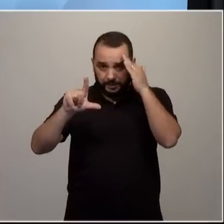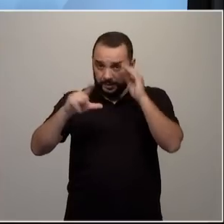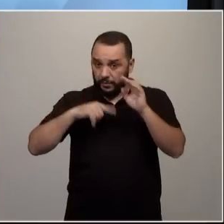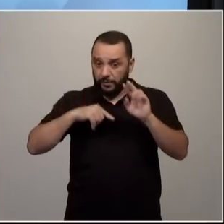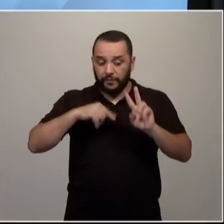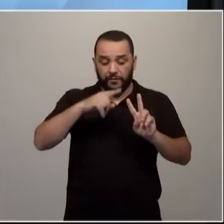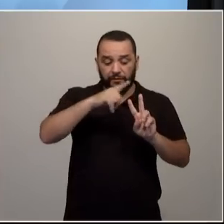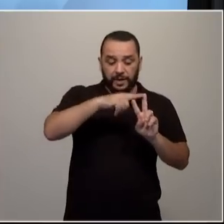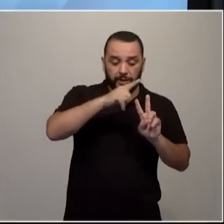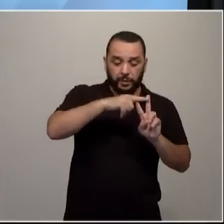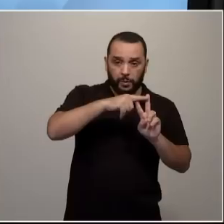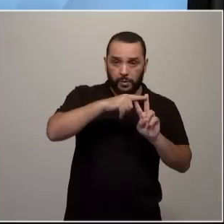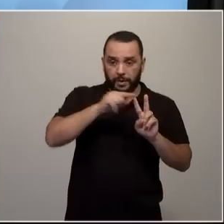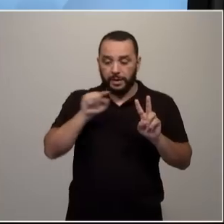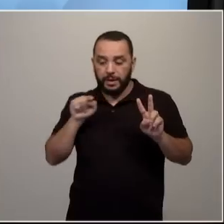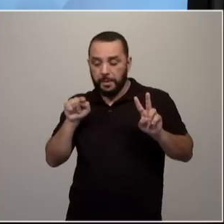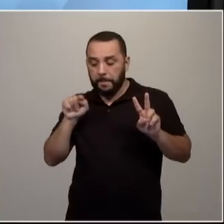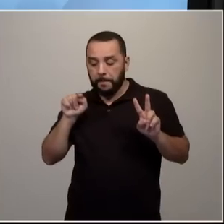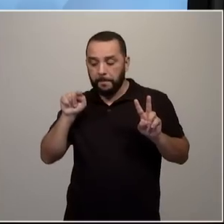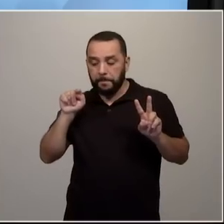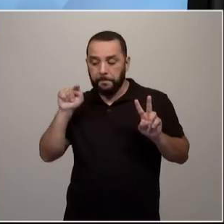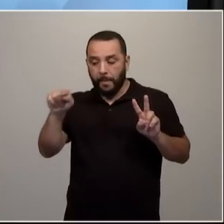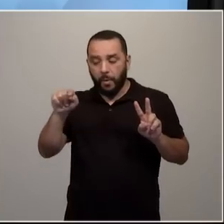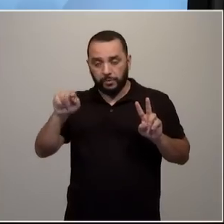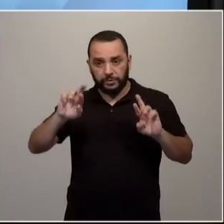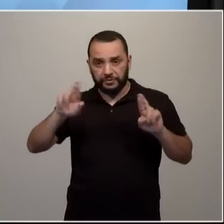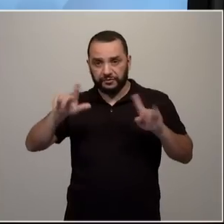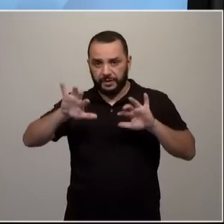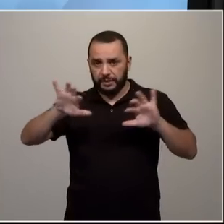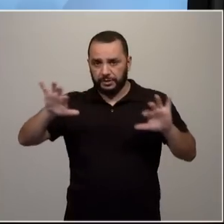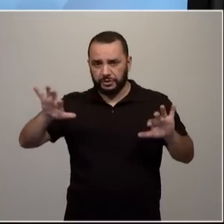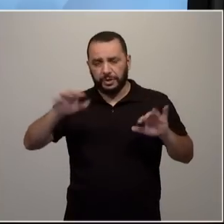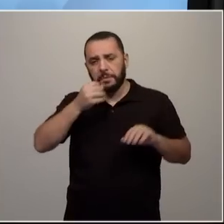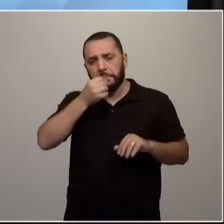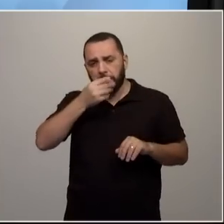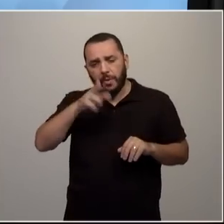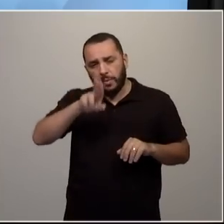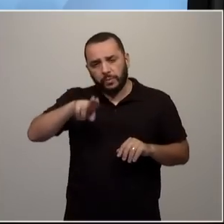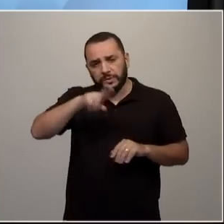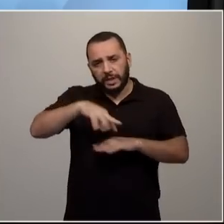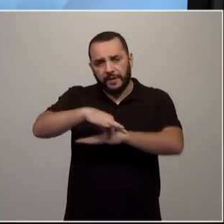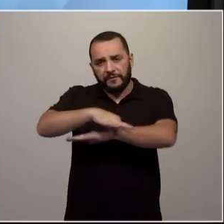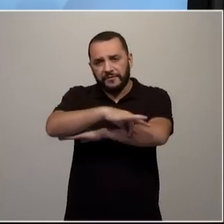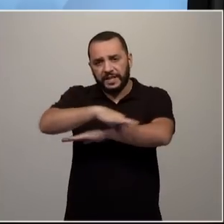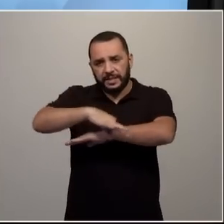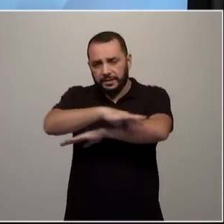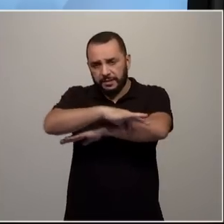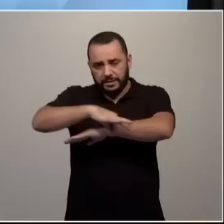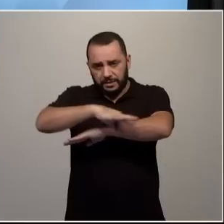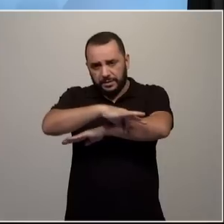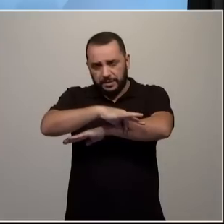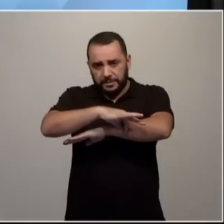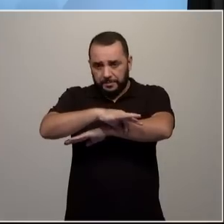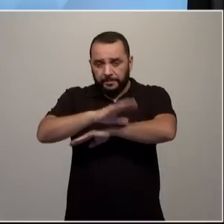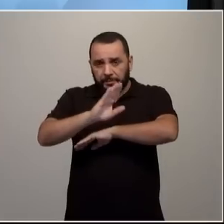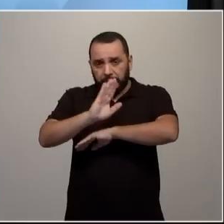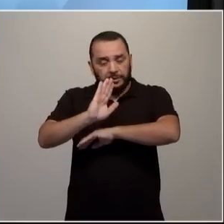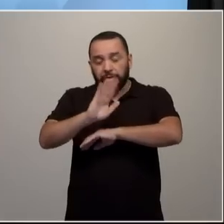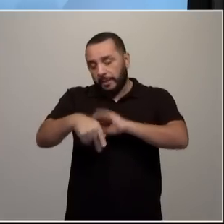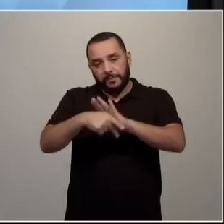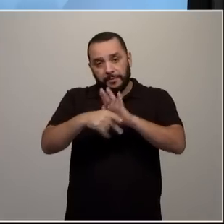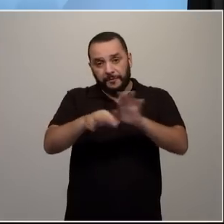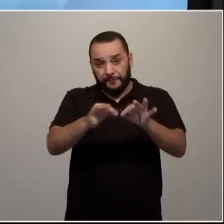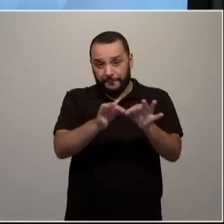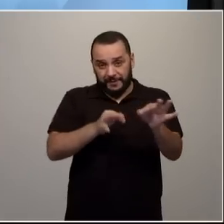ficar claro. Isso é muito legal para se usar na física. Olha que coisa interessante. Na